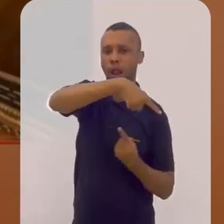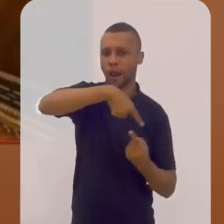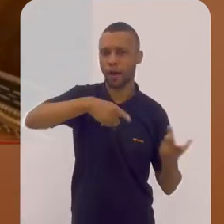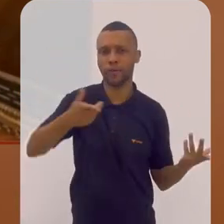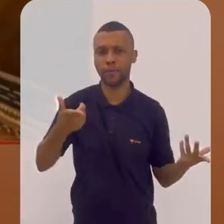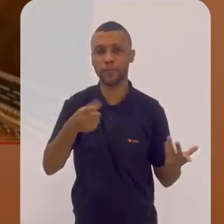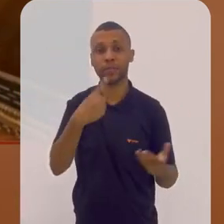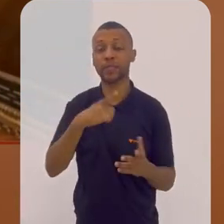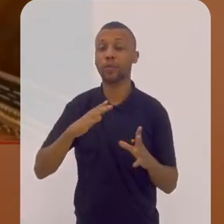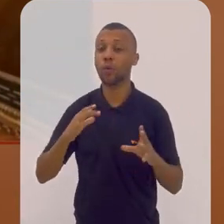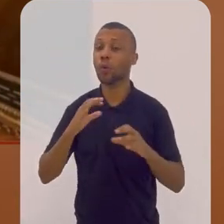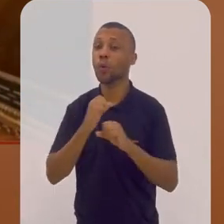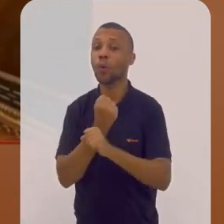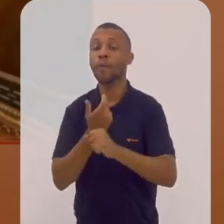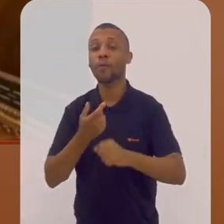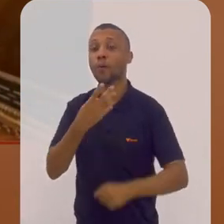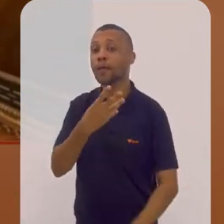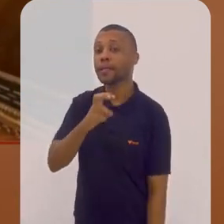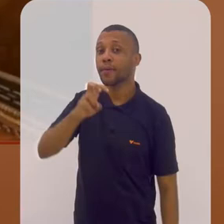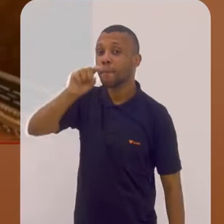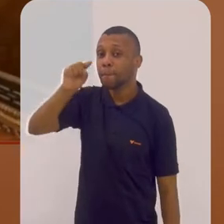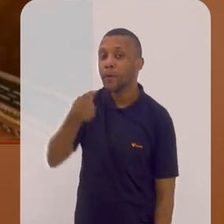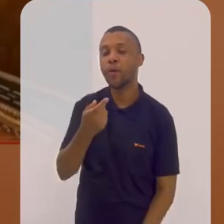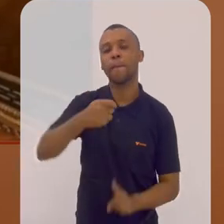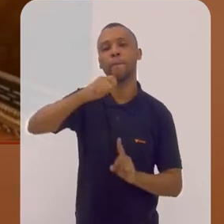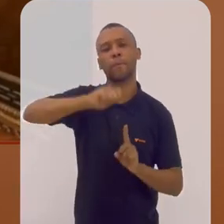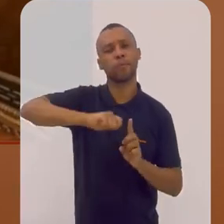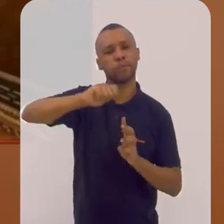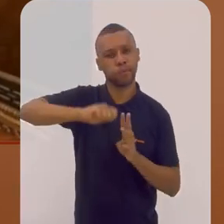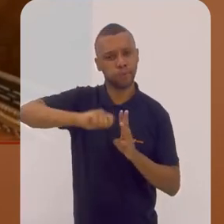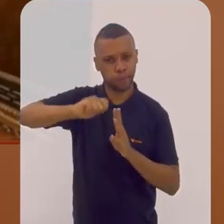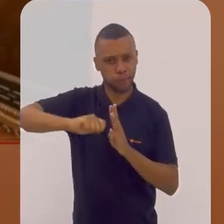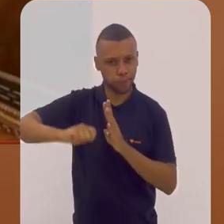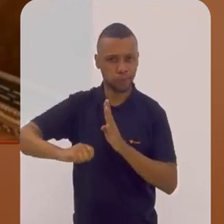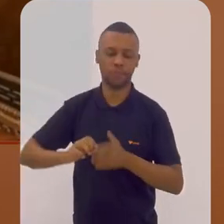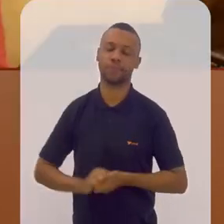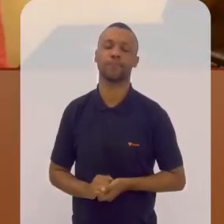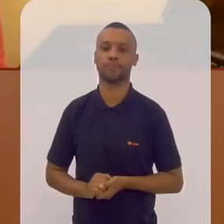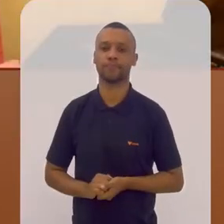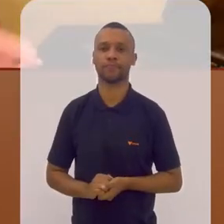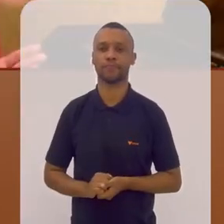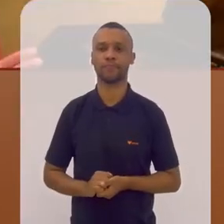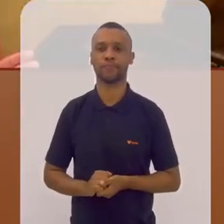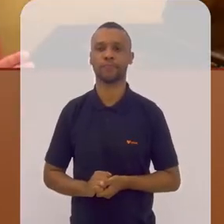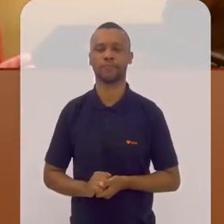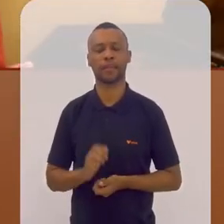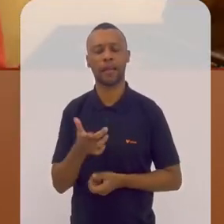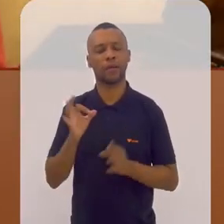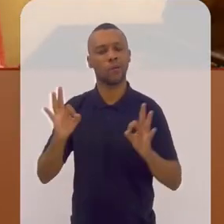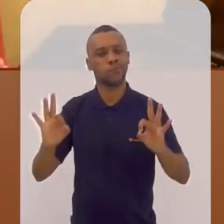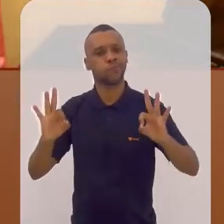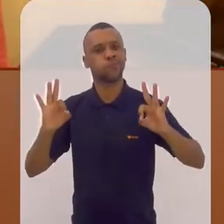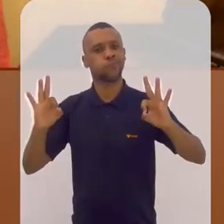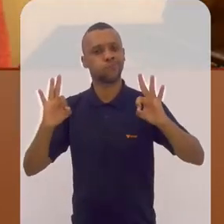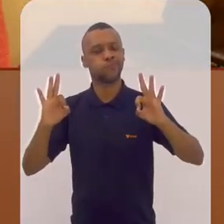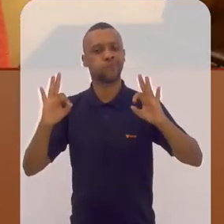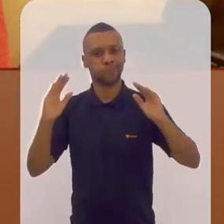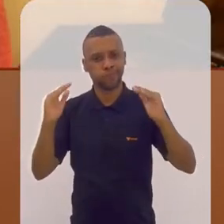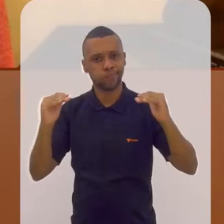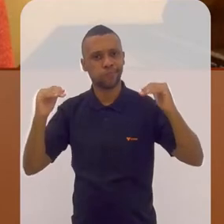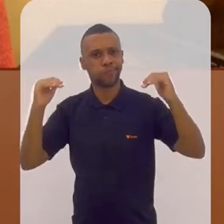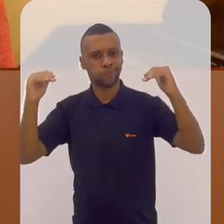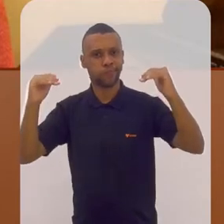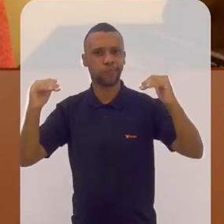acessos mensal, Natália, de 45 mil por mês, né? De É todo mundo. bastante alto,